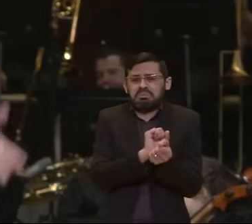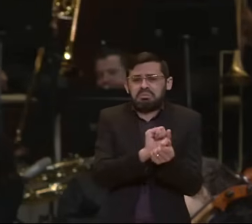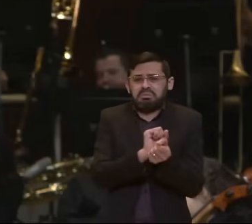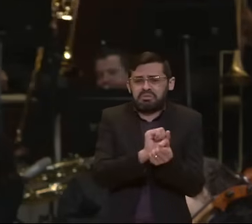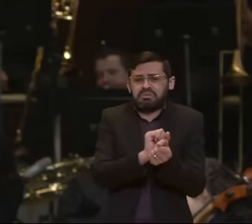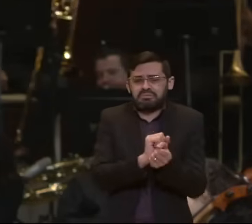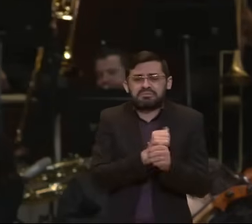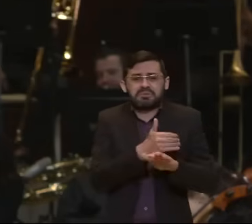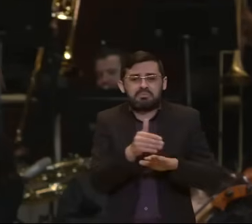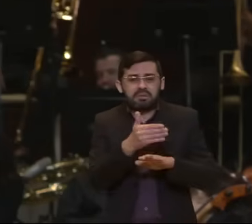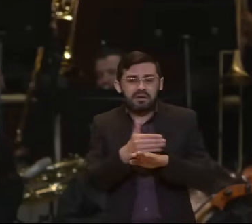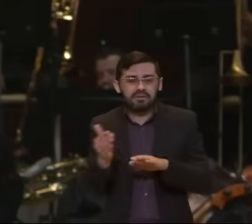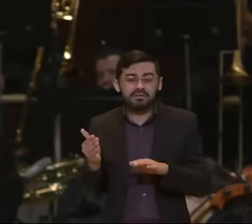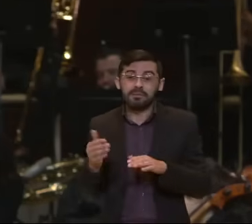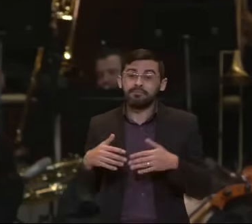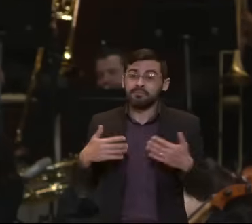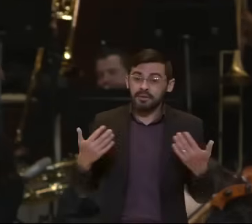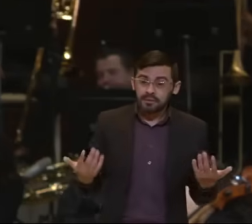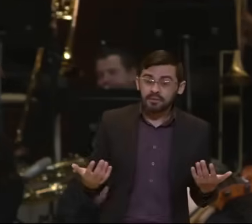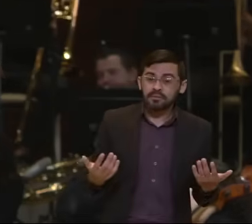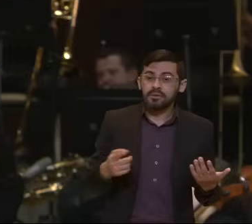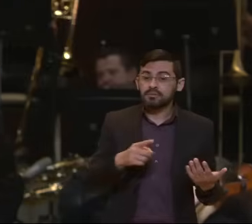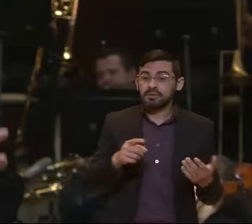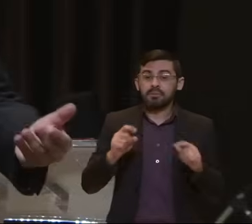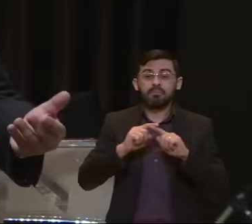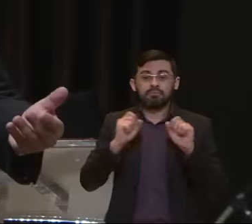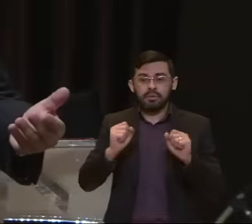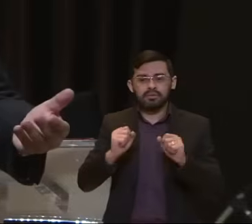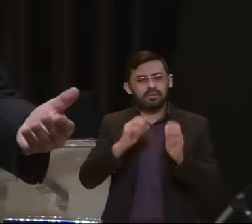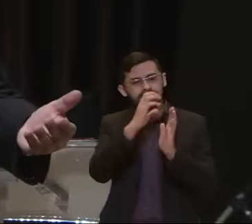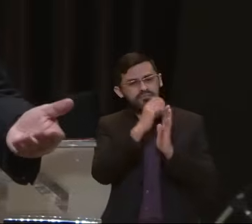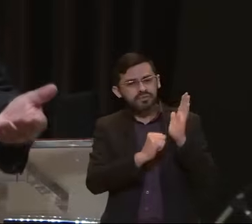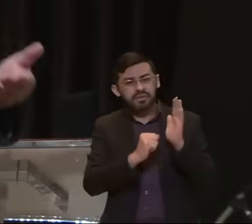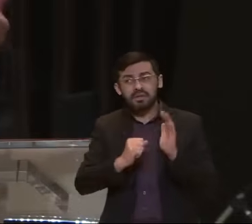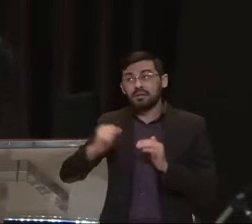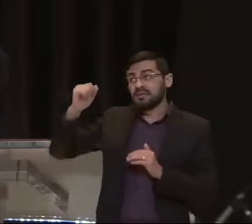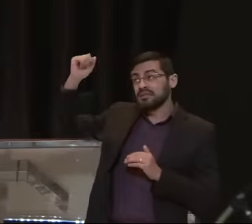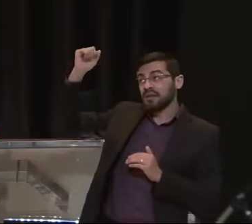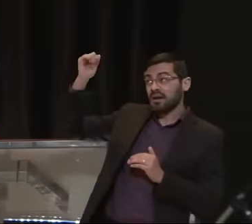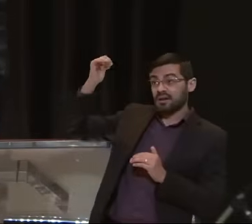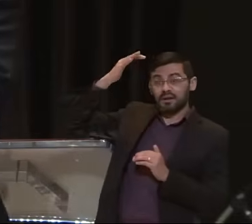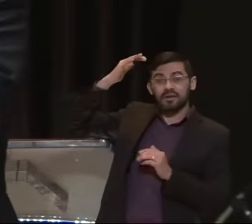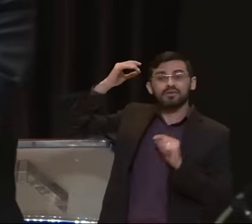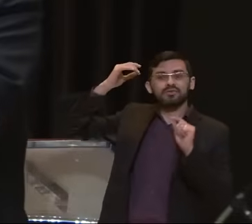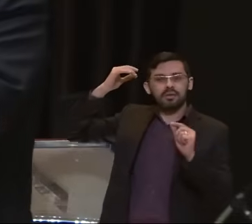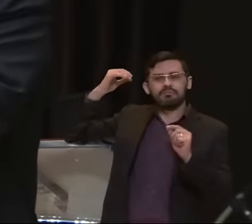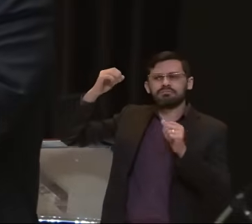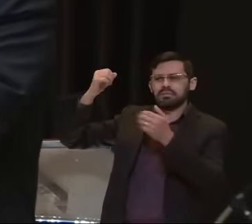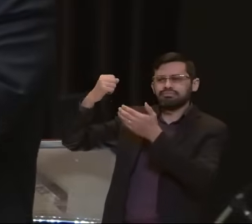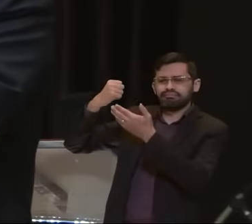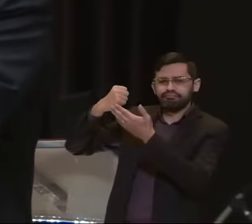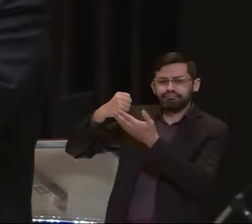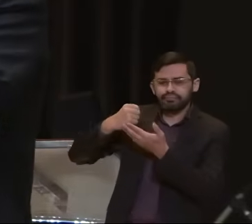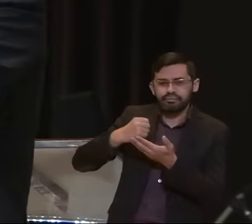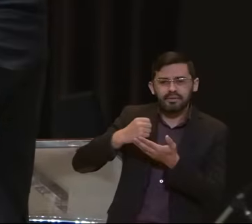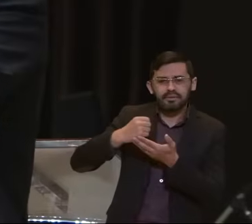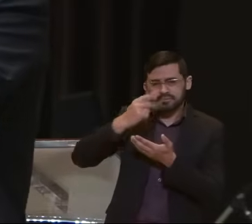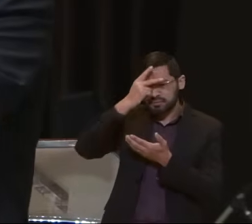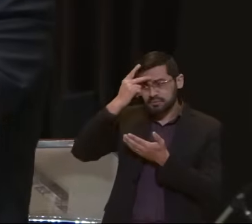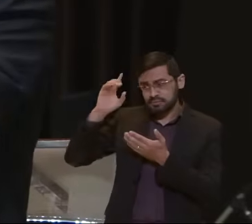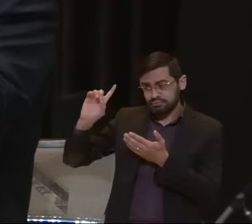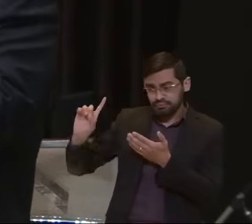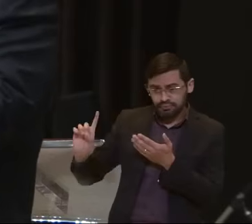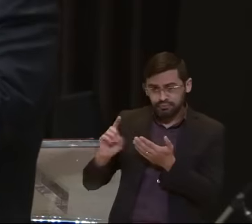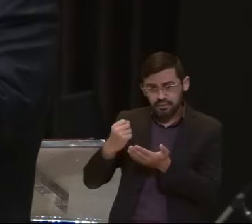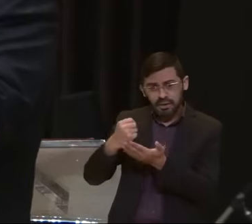de comportamentos, tá? E a graça de Deus se multiplica quando a gente se